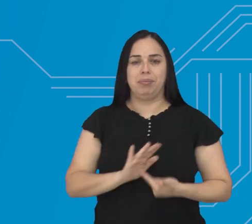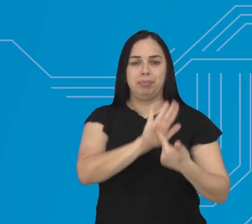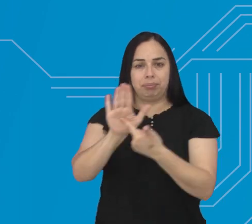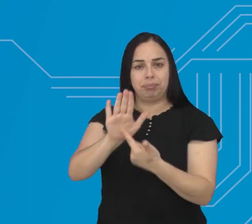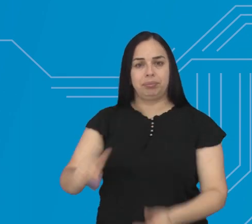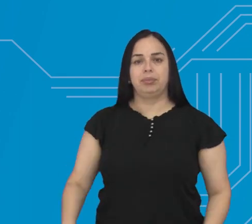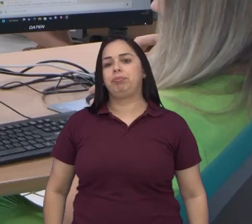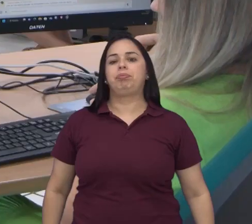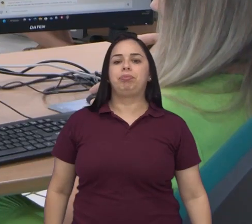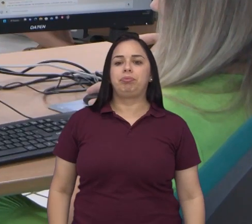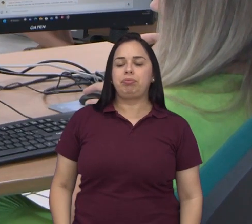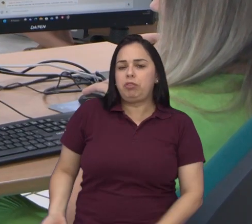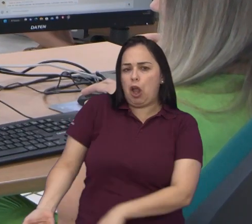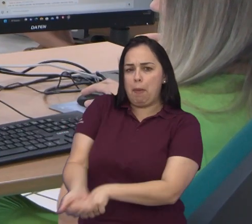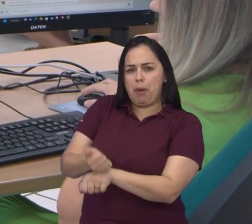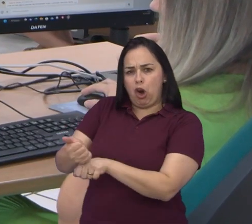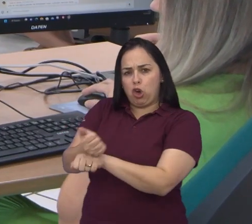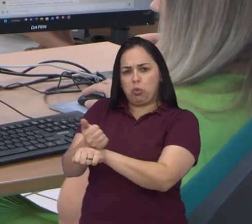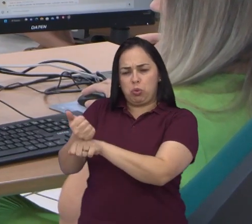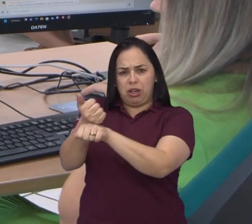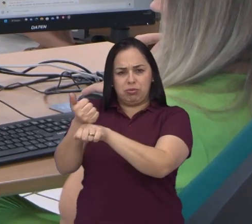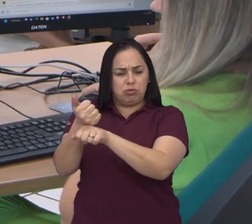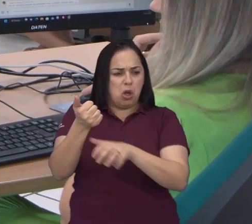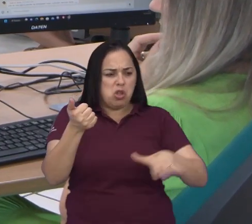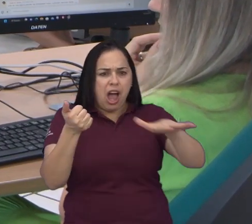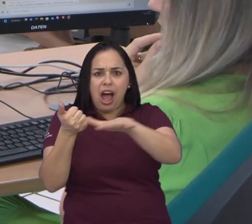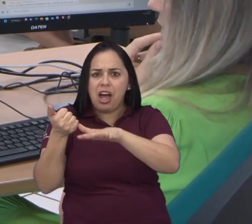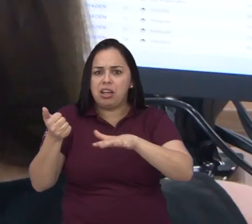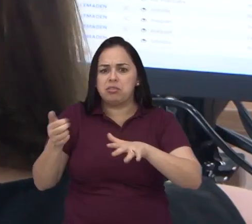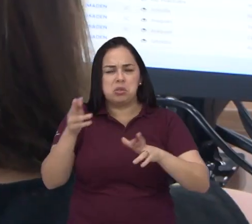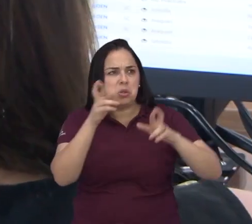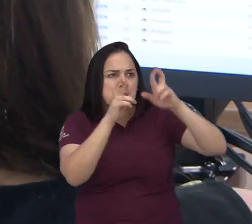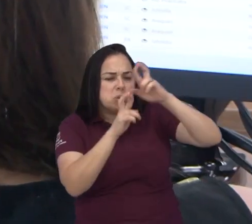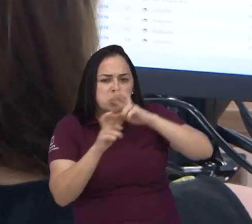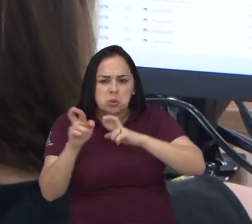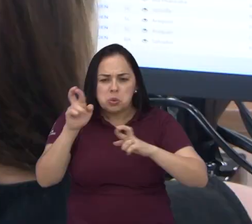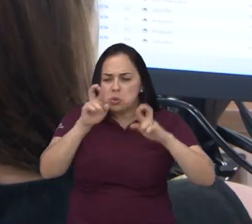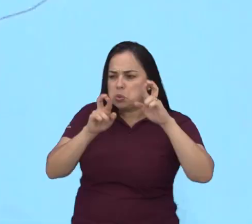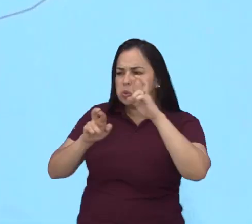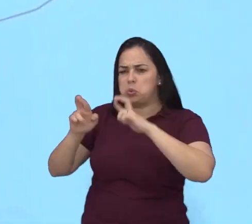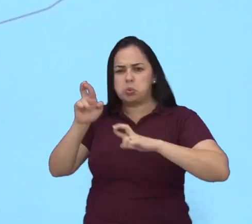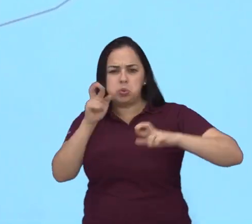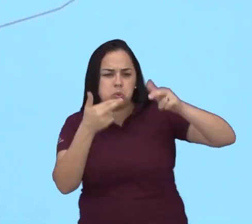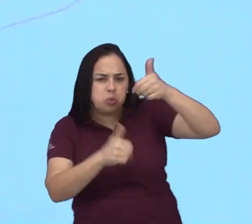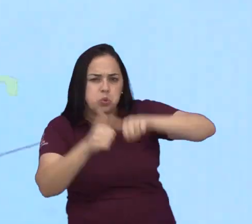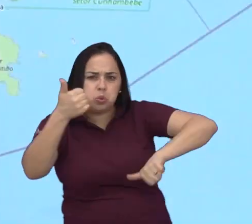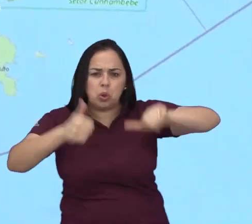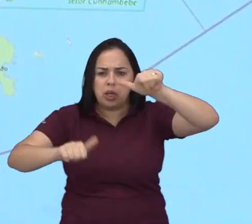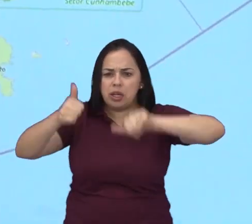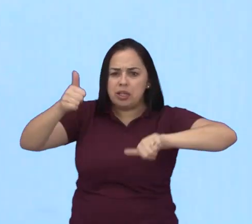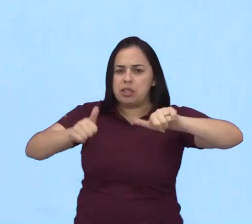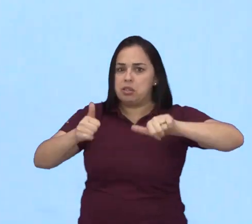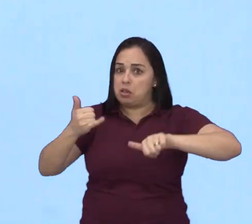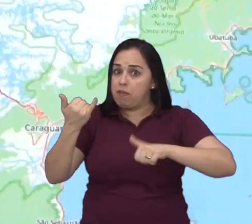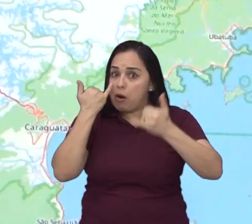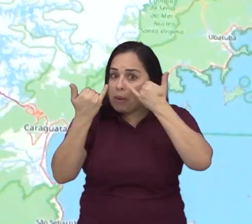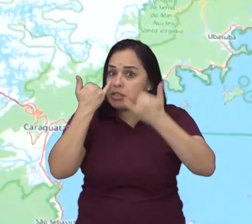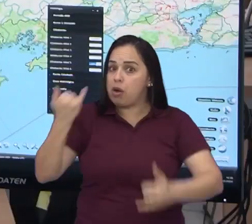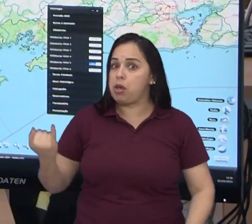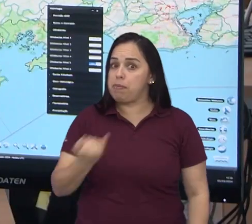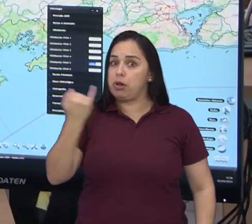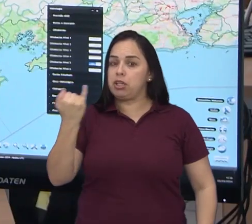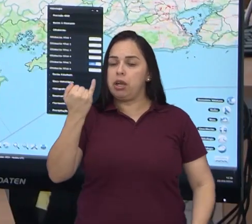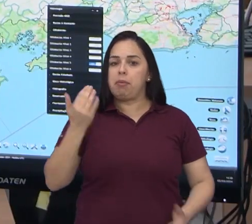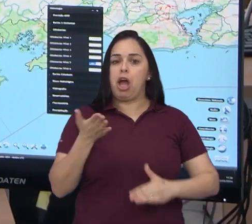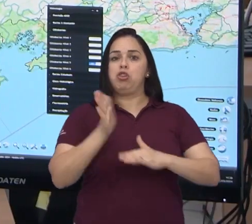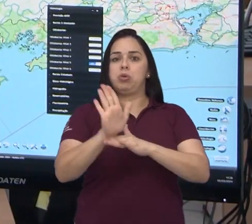detalhe na reportagem. Especialistas de diferentes áreas analisam dados e produzem informações valiosas